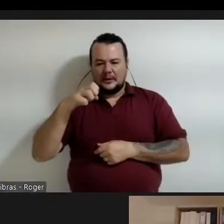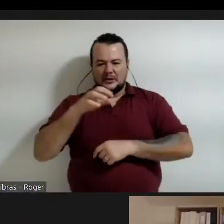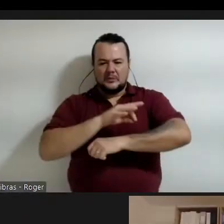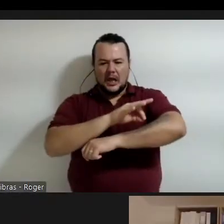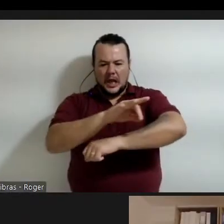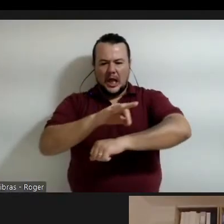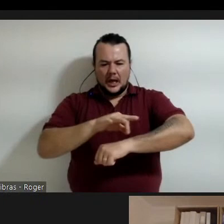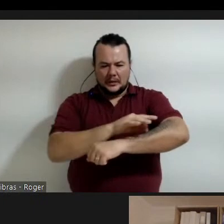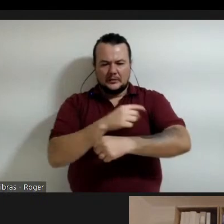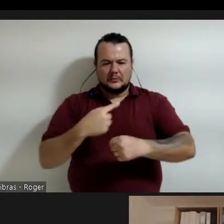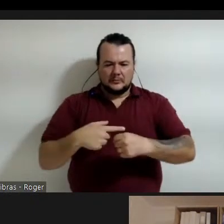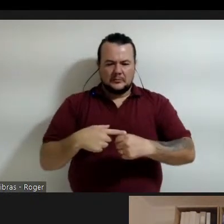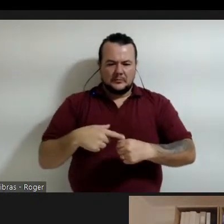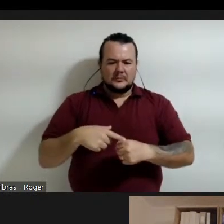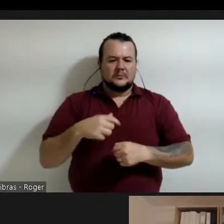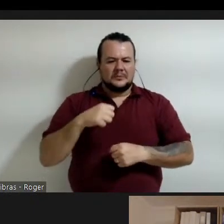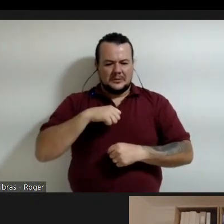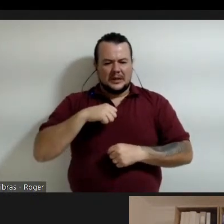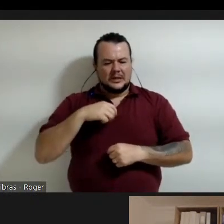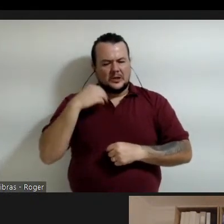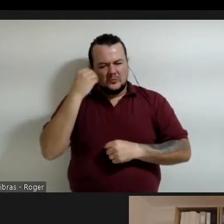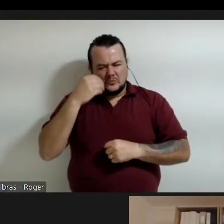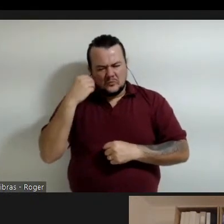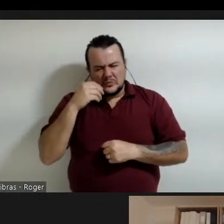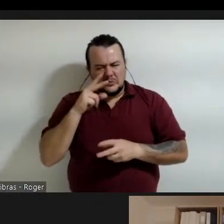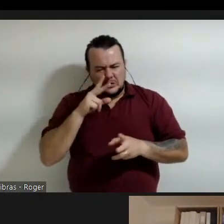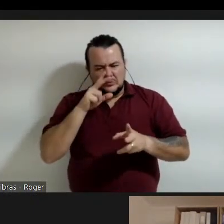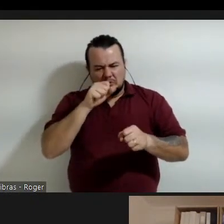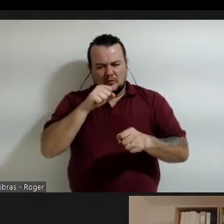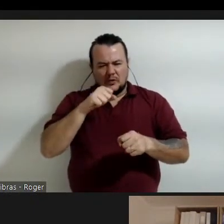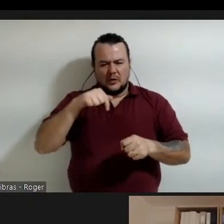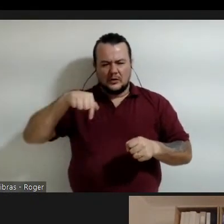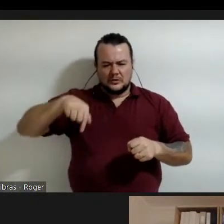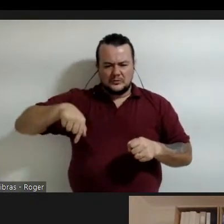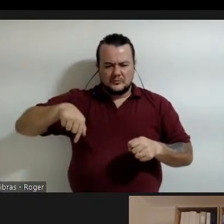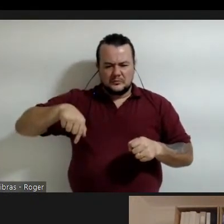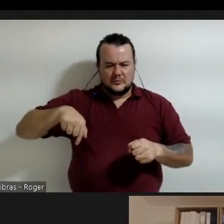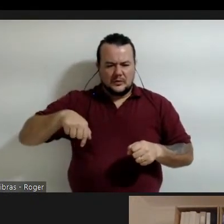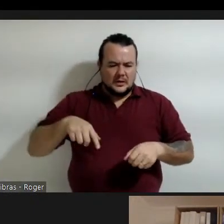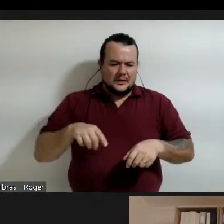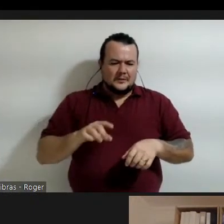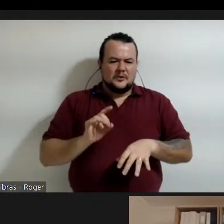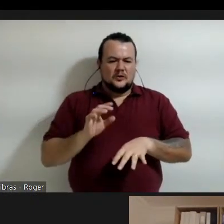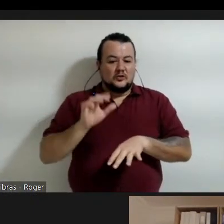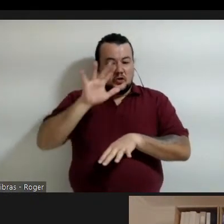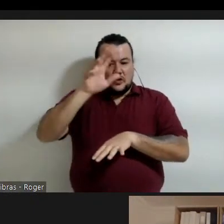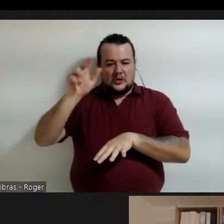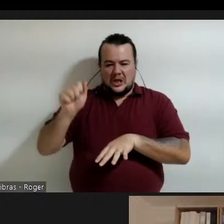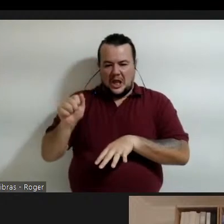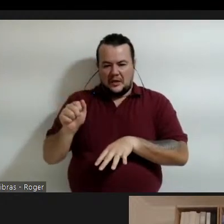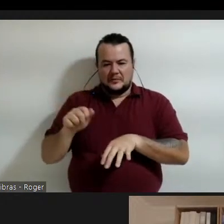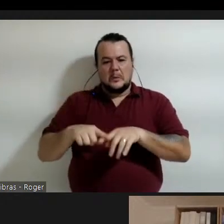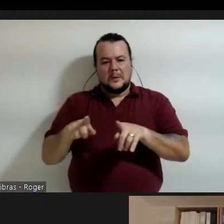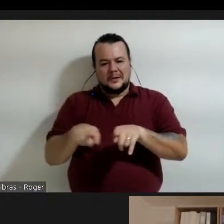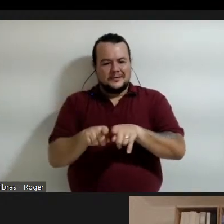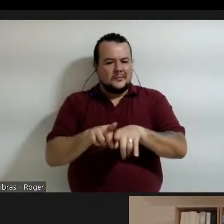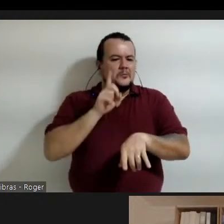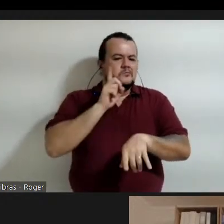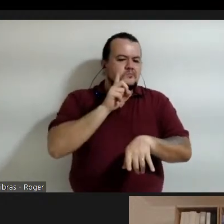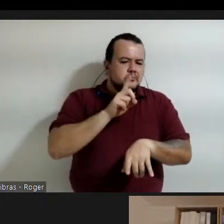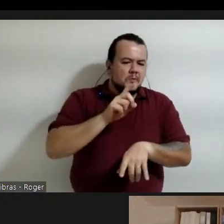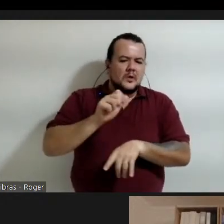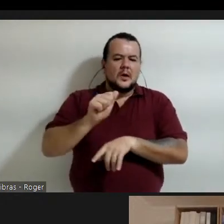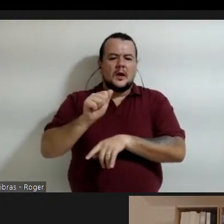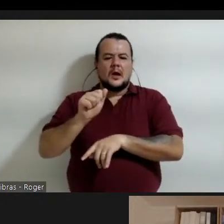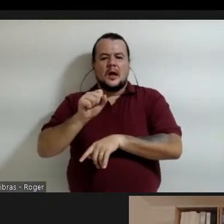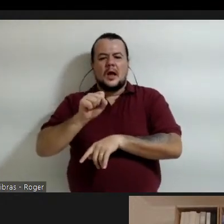muito extensa e muito variada, não só na África do Sul, como também nos Estados Unidos e na Ásia, envolvendo